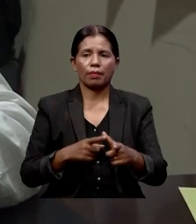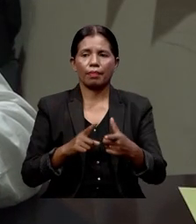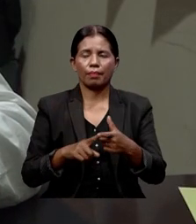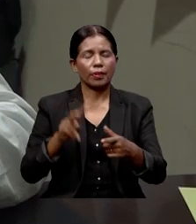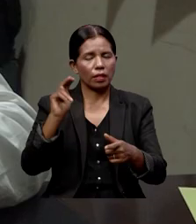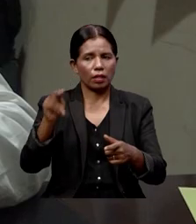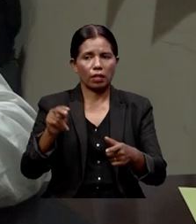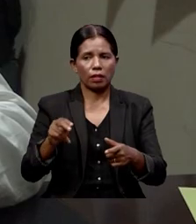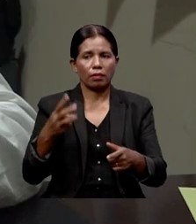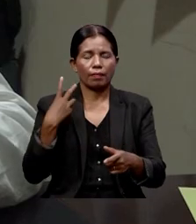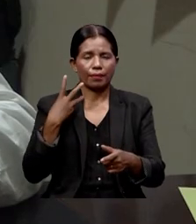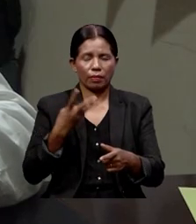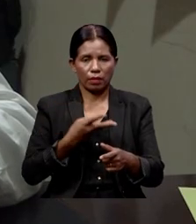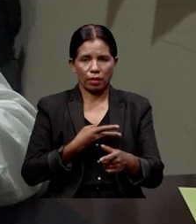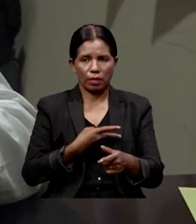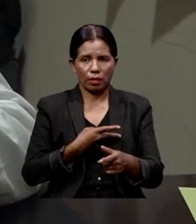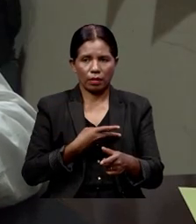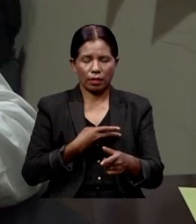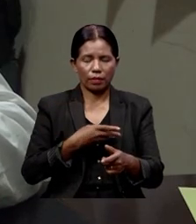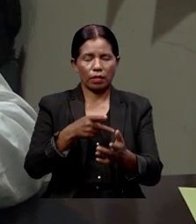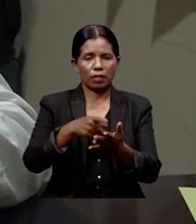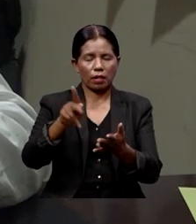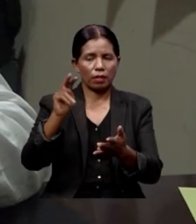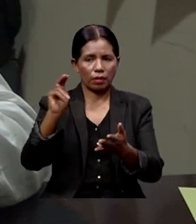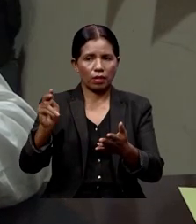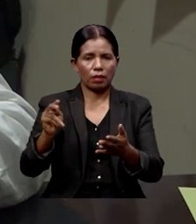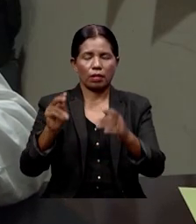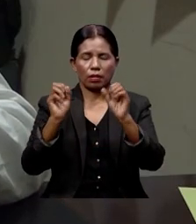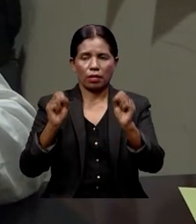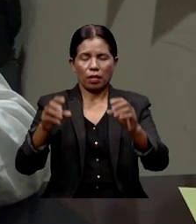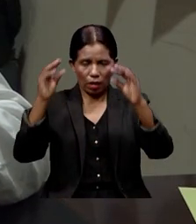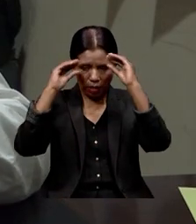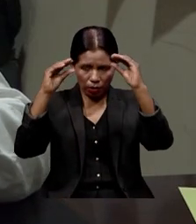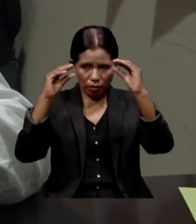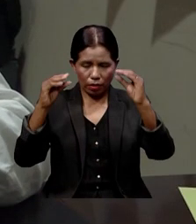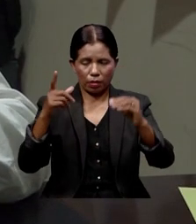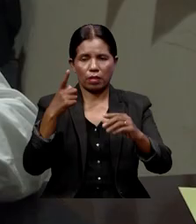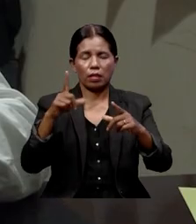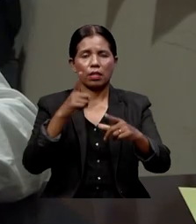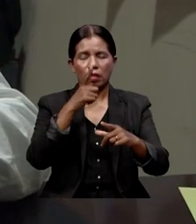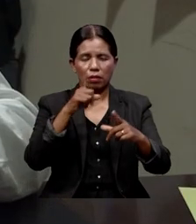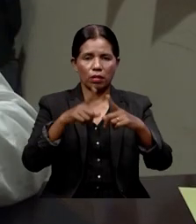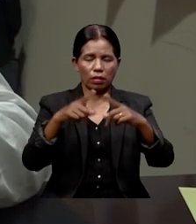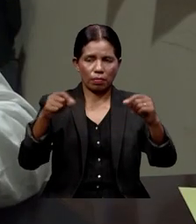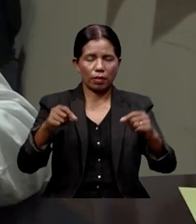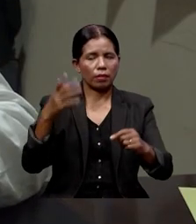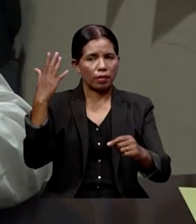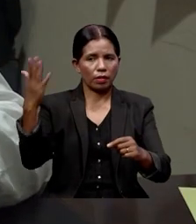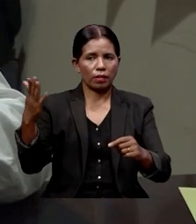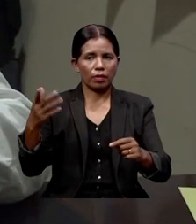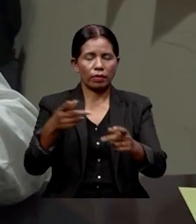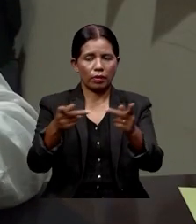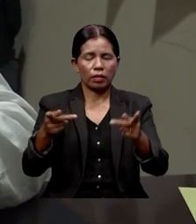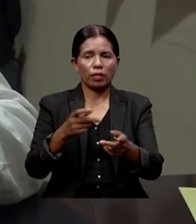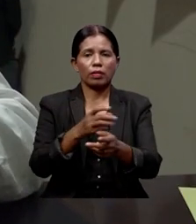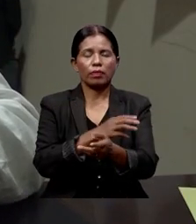Nia maka ita contrata nia hodi Hanori Alianza Japão iha centro